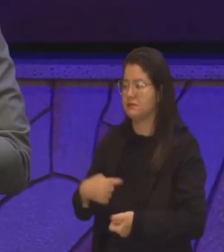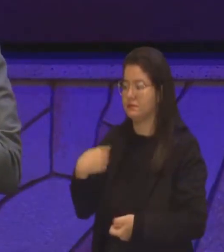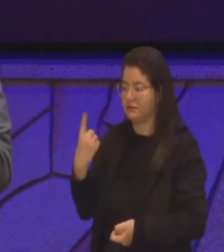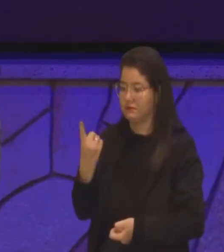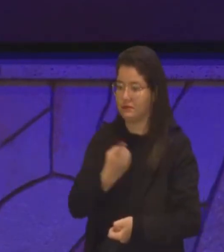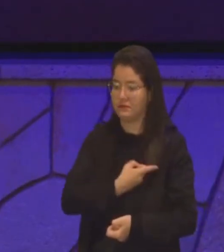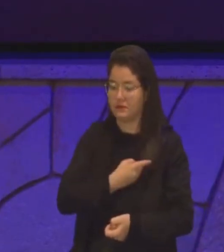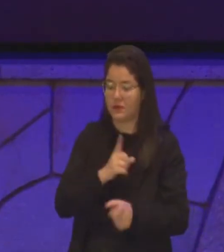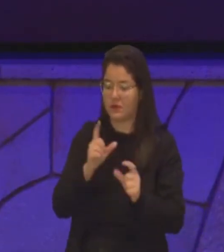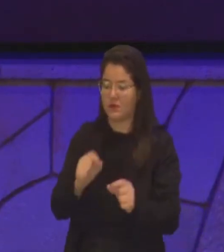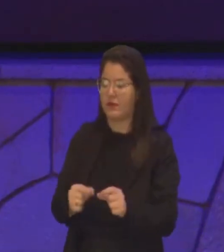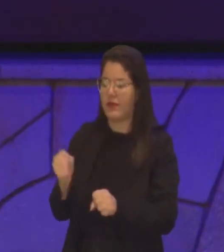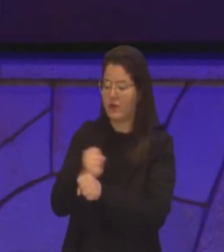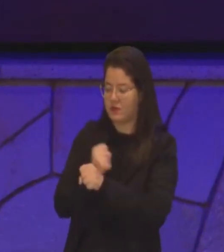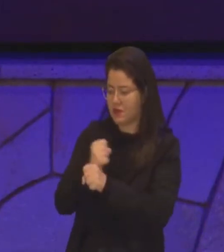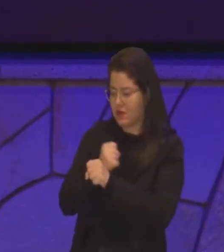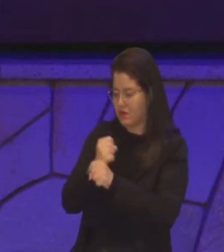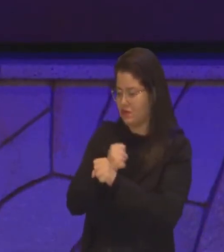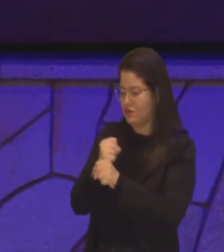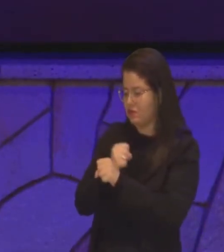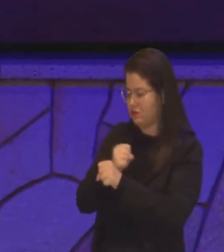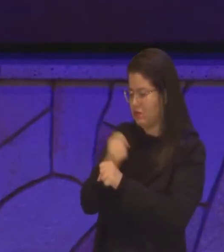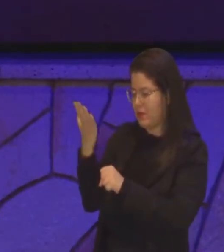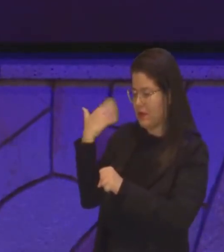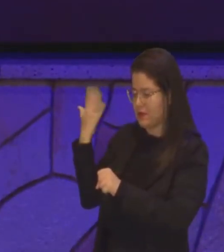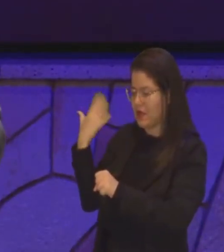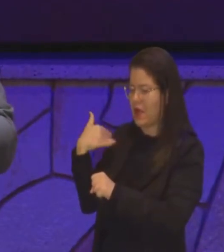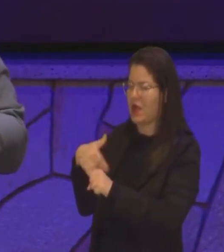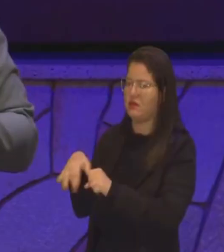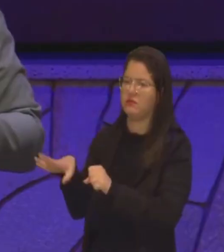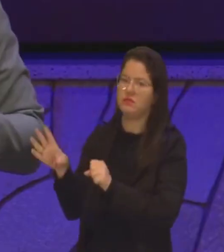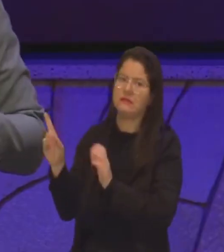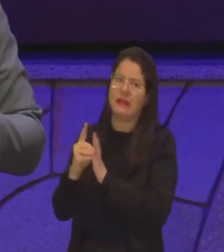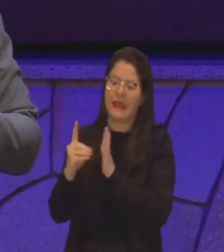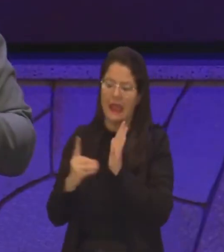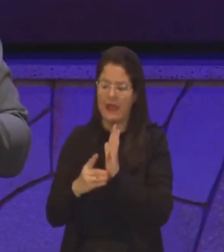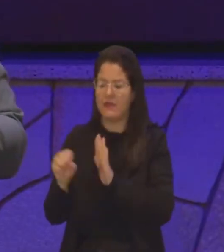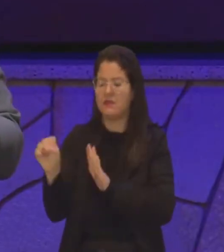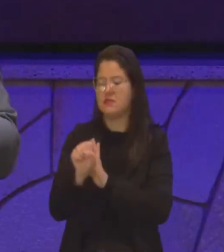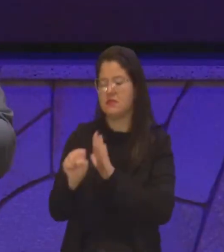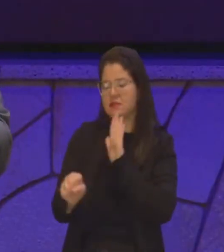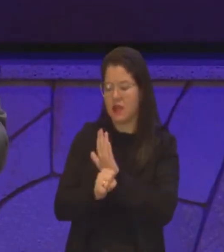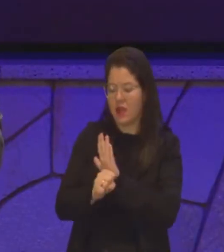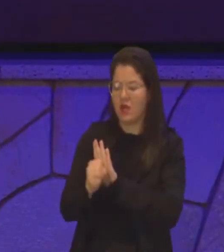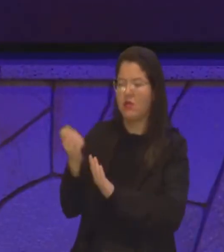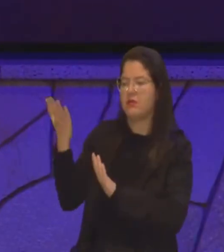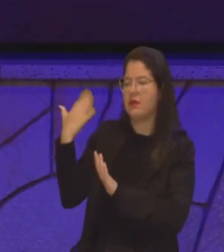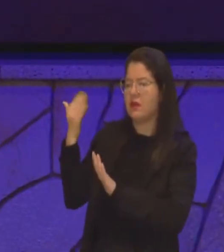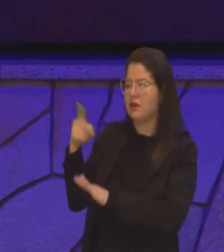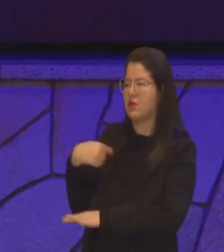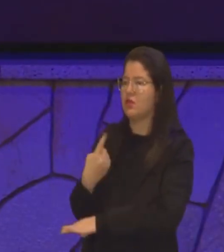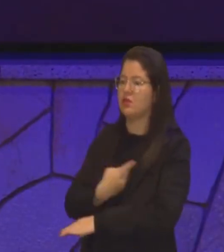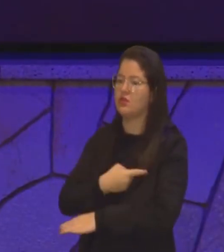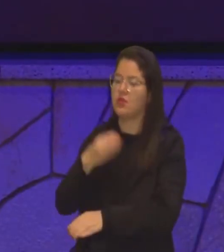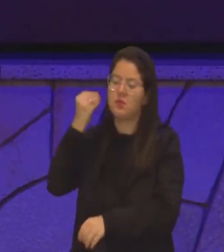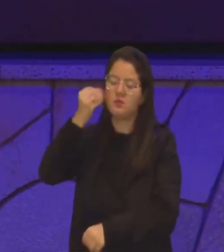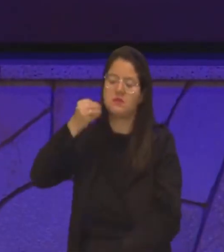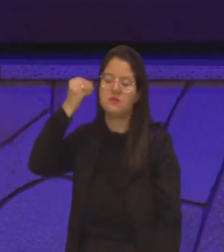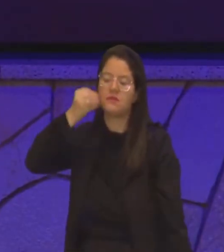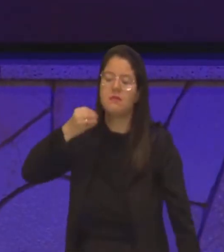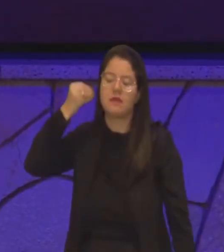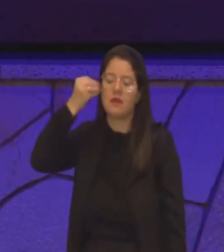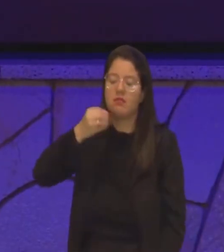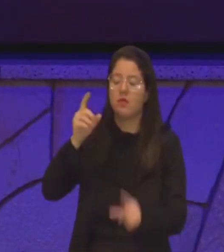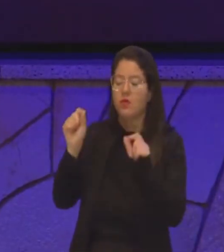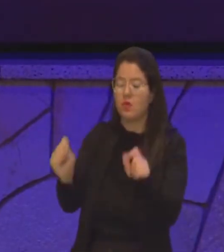Nós, nos últimos anos, décadas, séculos, nós temos experimentado